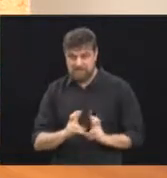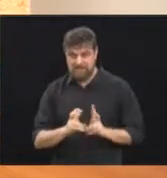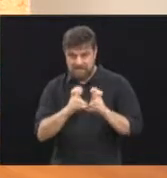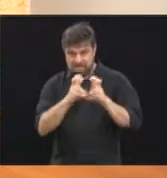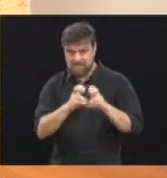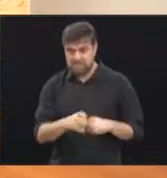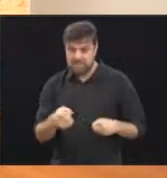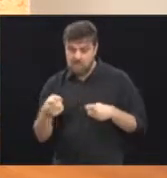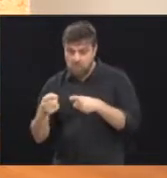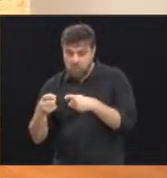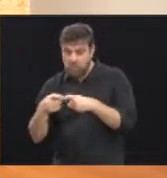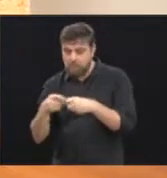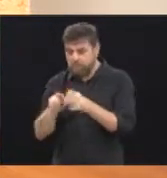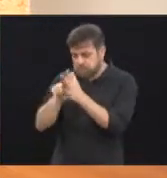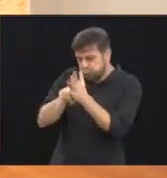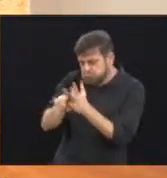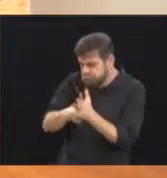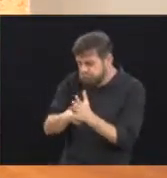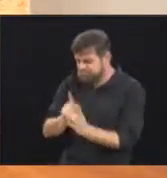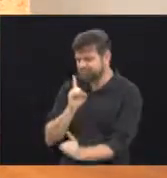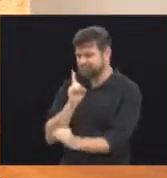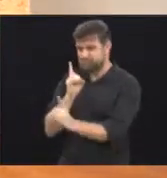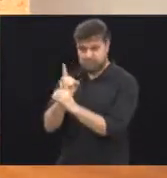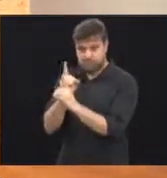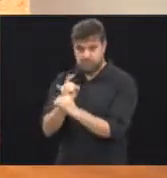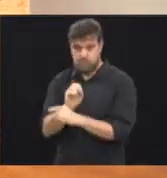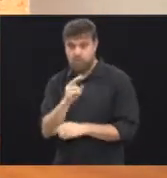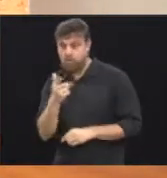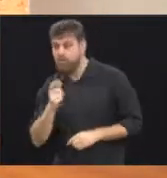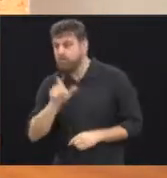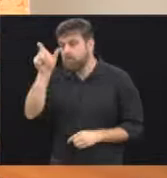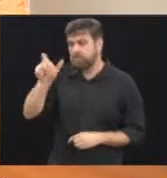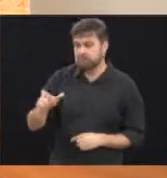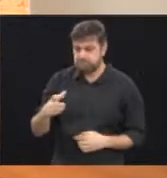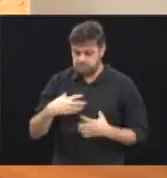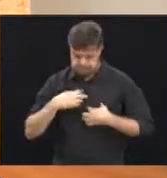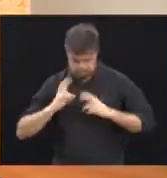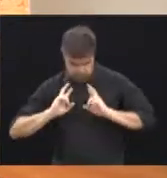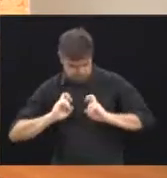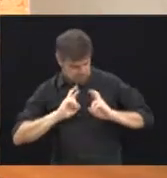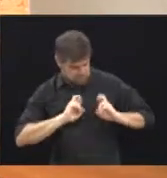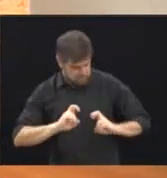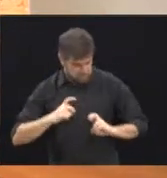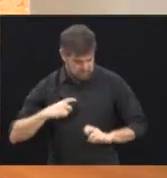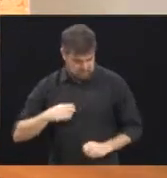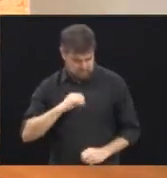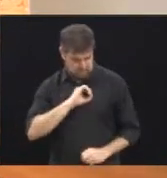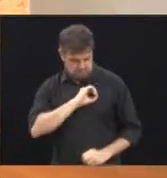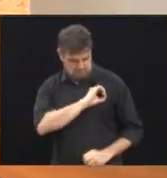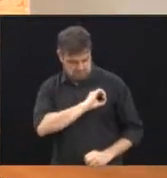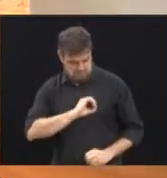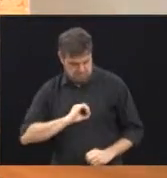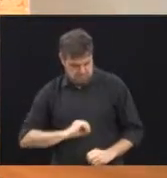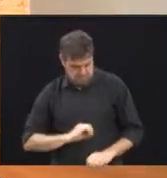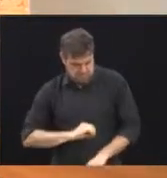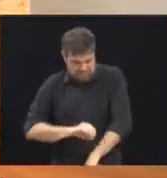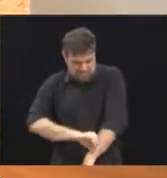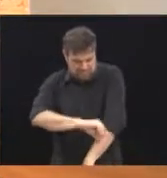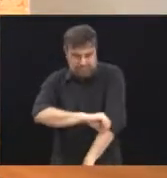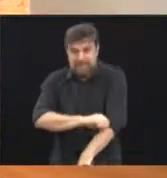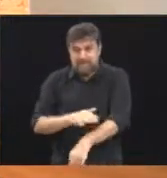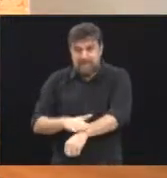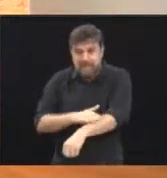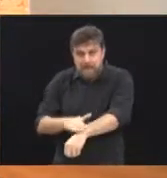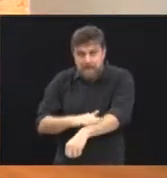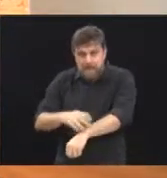encaminhados pelos colegas dermatologistas ou mesmo por uma procura espontânea do paciente, em que a gente faz uma análise desses tumores de